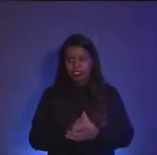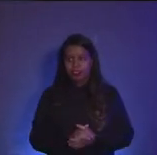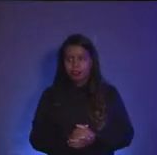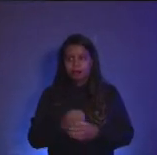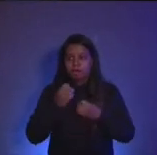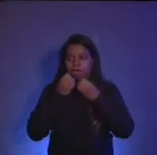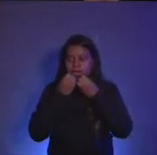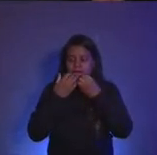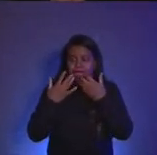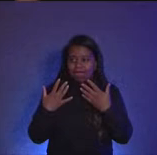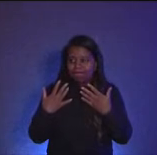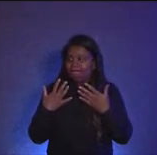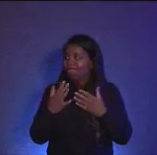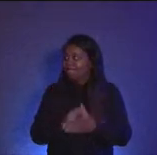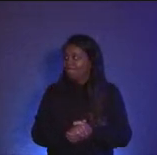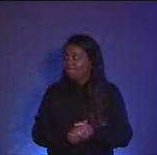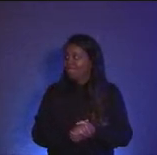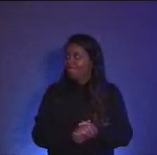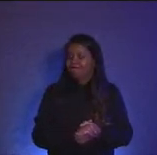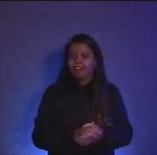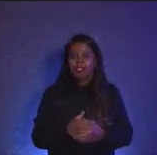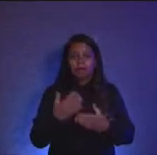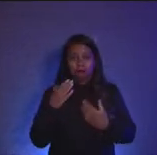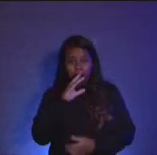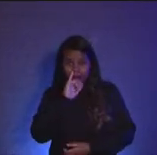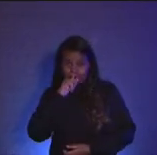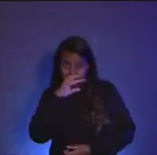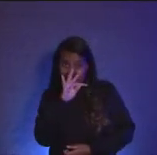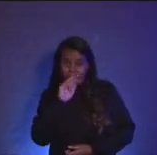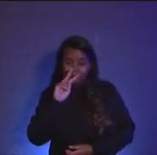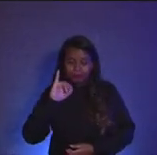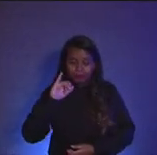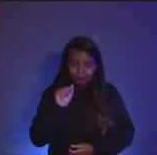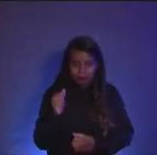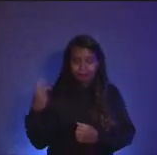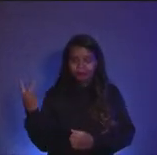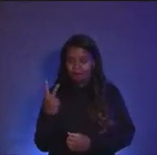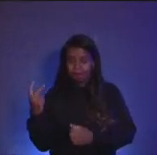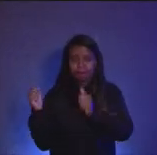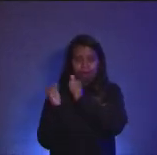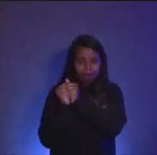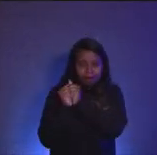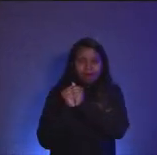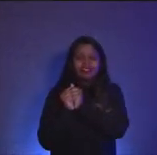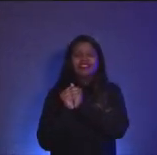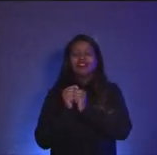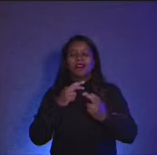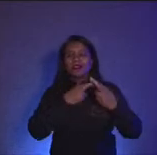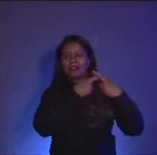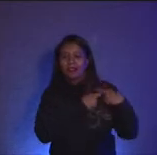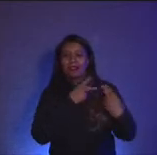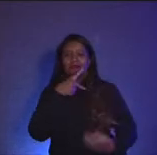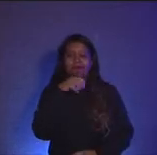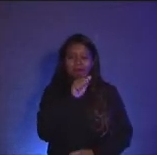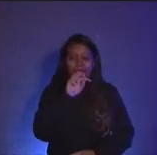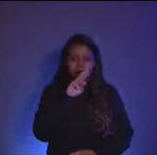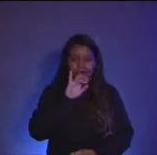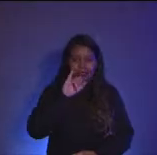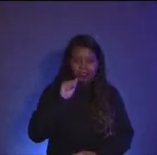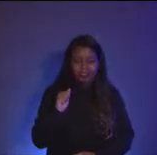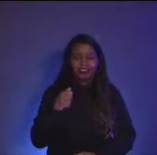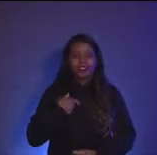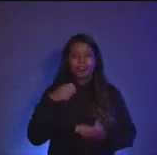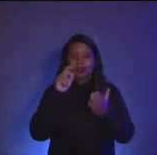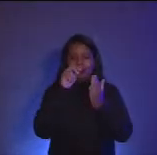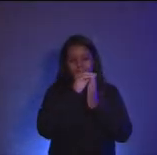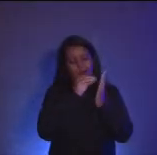Paty aqui, ó, pra gente. A Cíntia tá aqui. Tô representando a Patrícia Figueiredo, sou editora do G1 São Paulo.